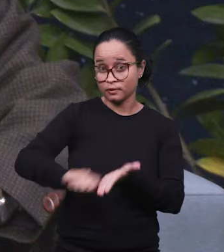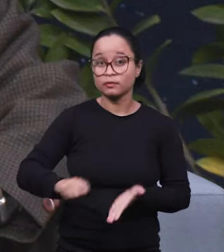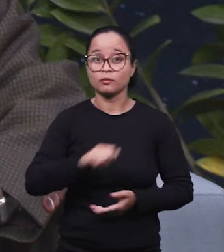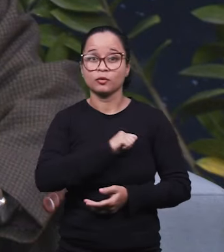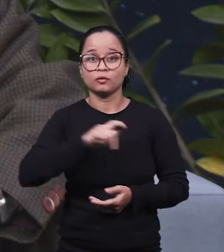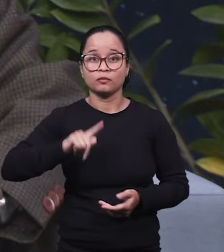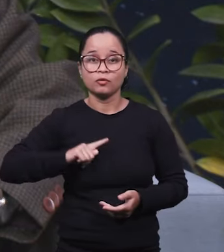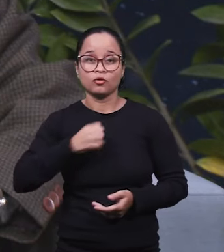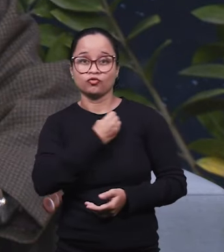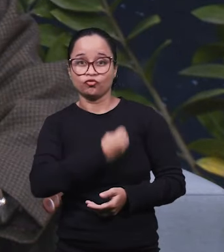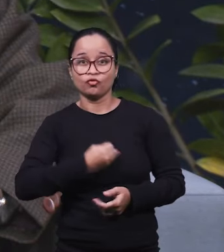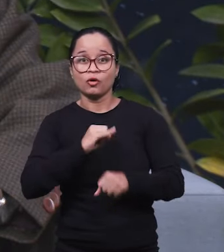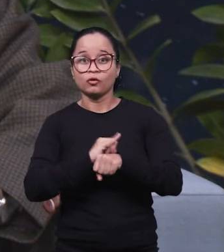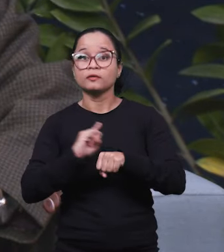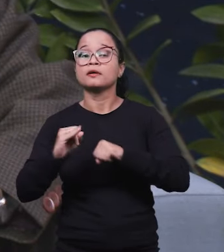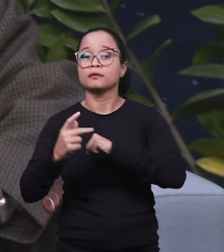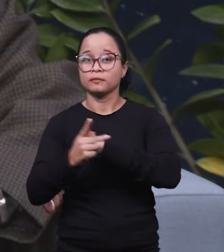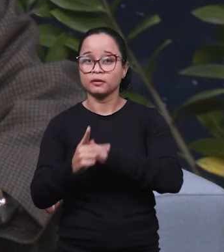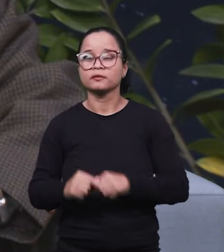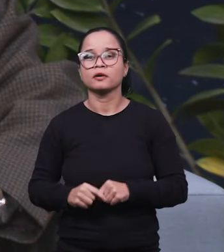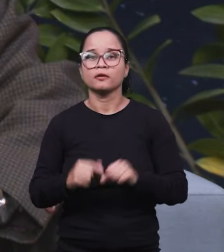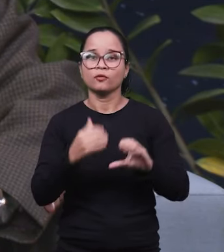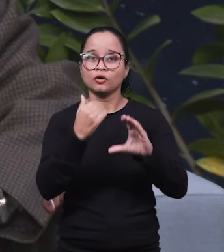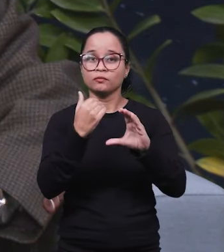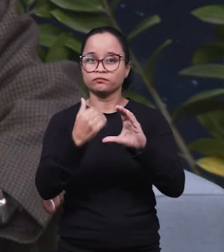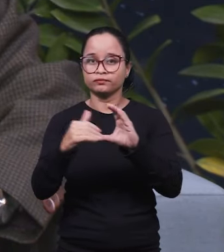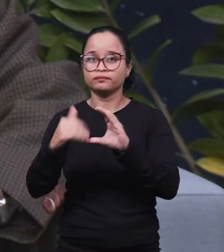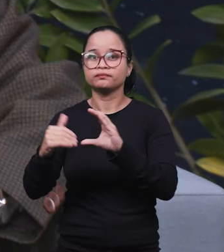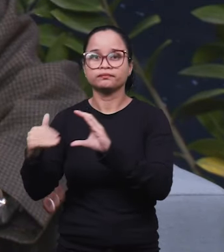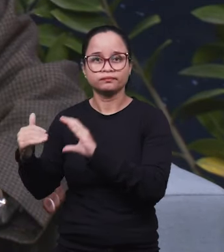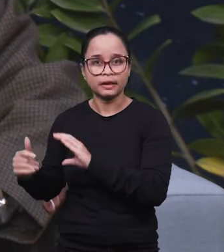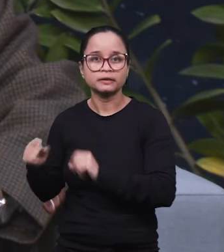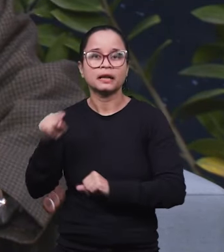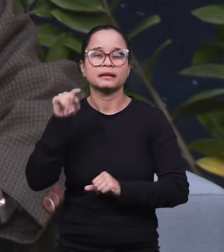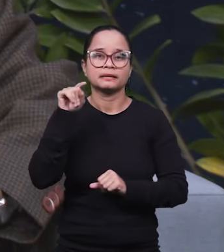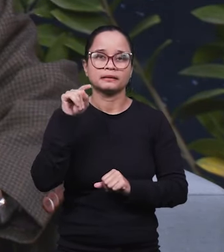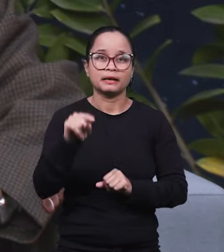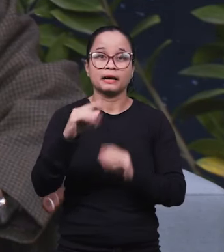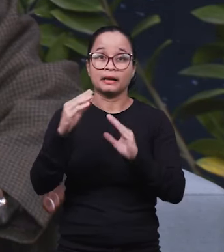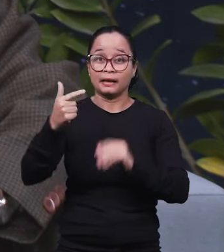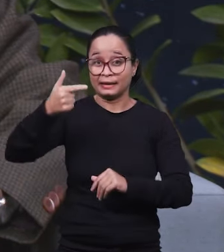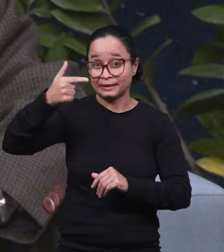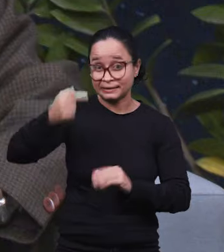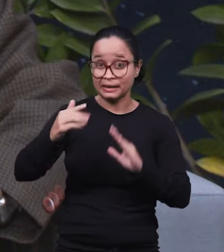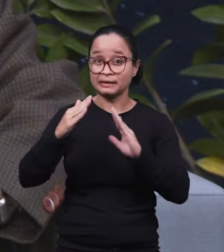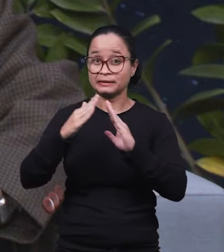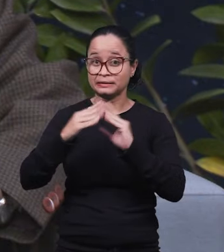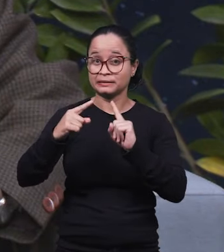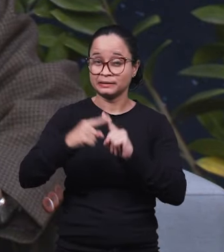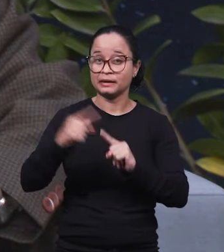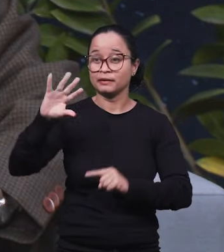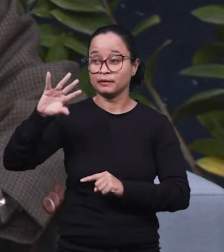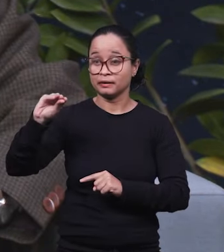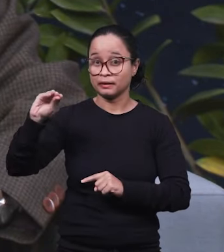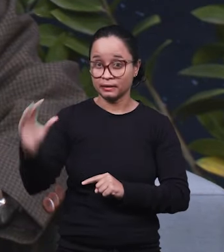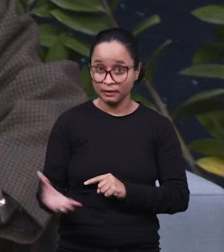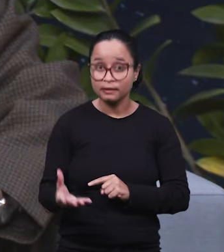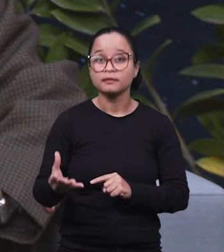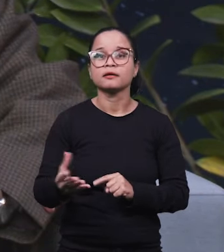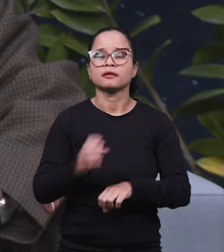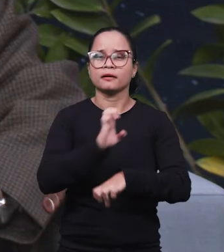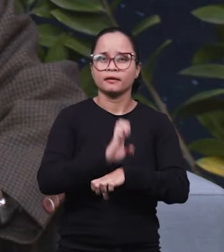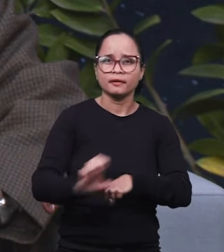e foram enviadas para as 7 igrejas da Ásia, né? A carta que foi para Éfeso, para Esmirna, para Pérgamo, para Tiatira, para Sardes,